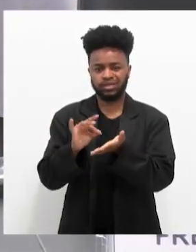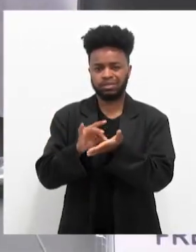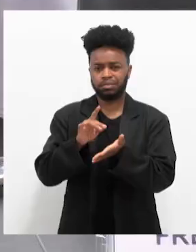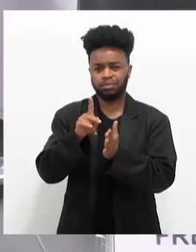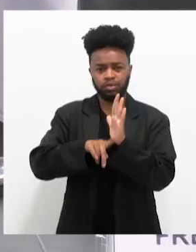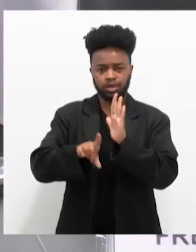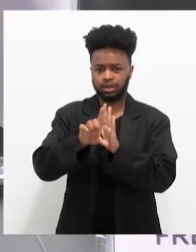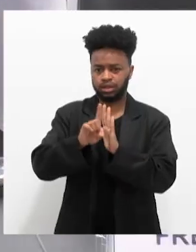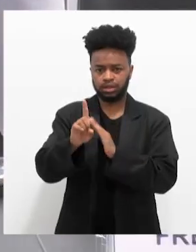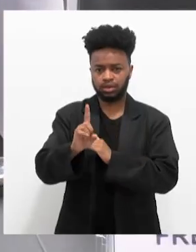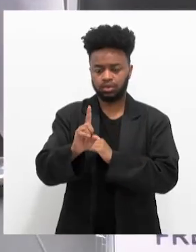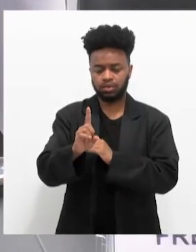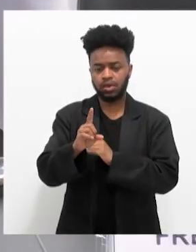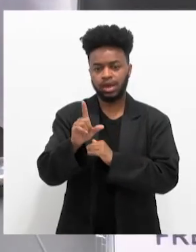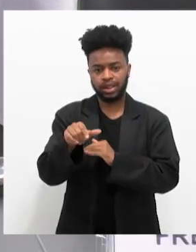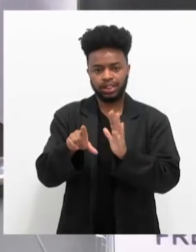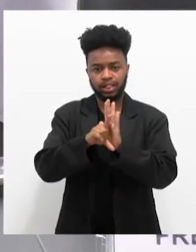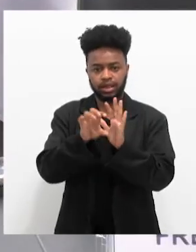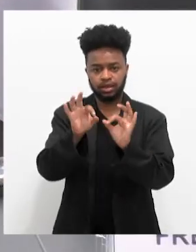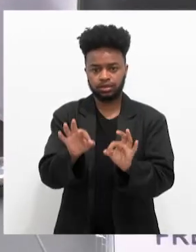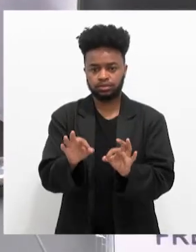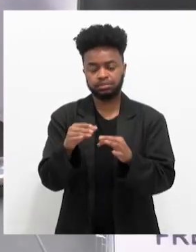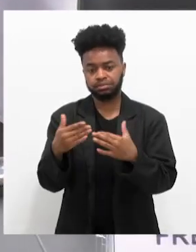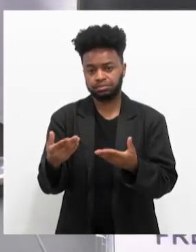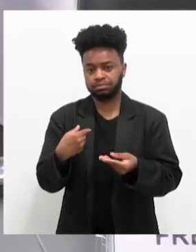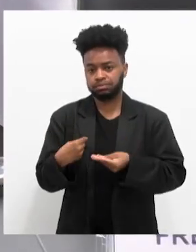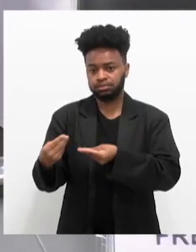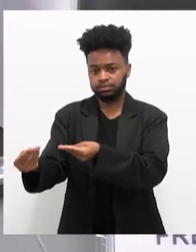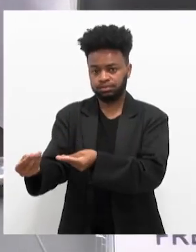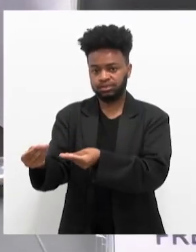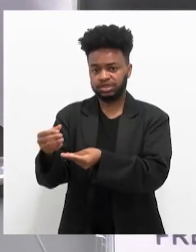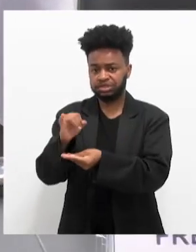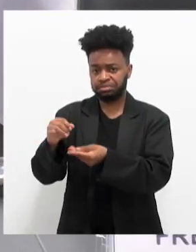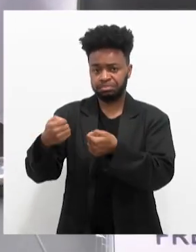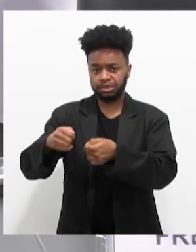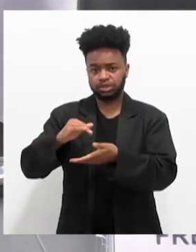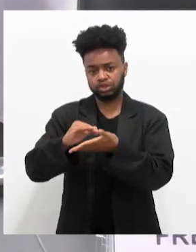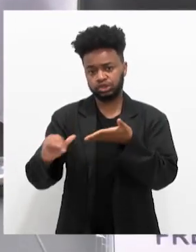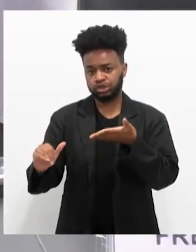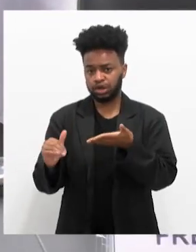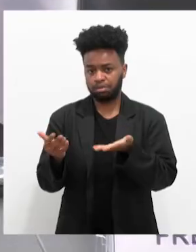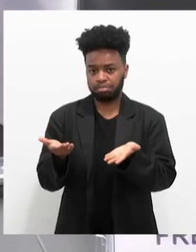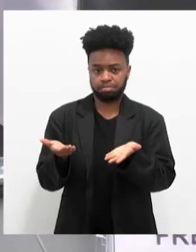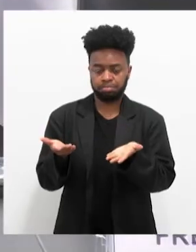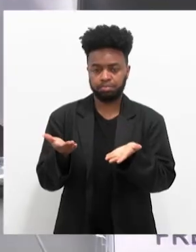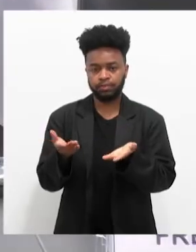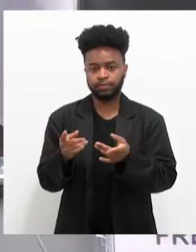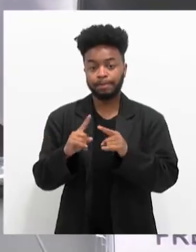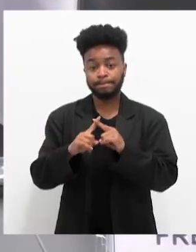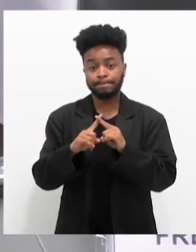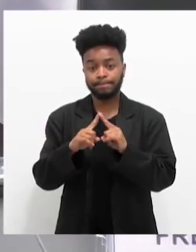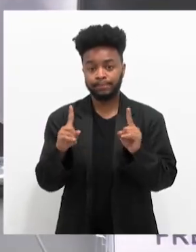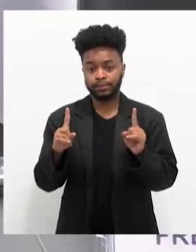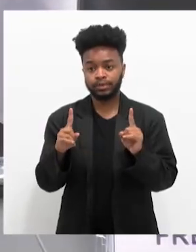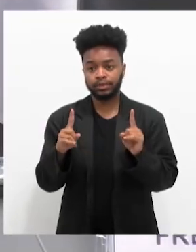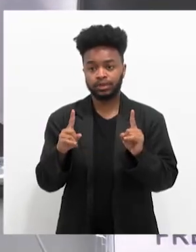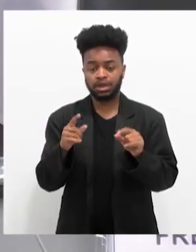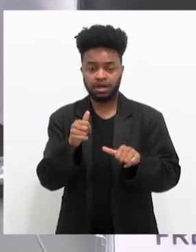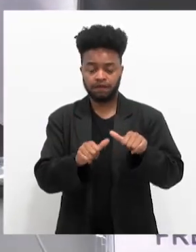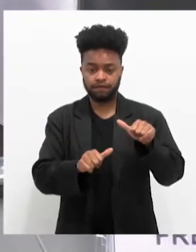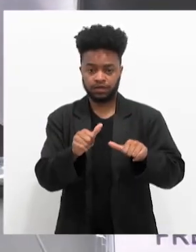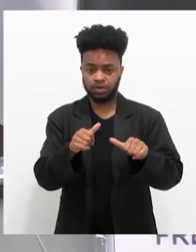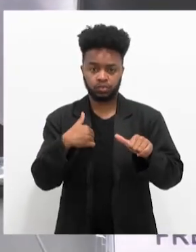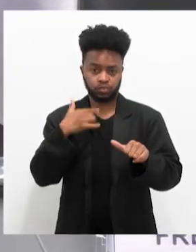né? Então, passo aqui ao relator, se for o caso de tirar, mas para levar em consideração, não sei se já passou